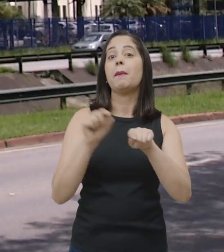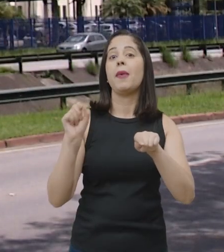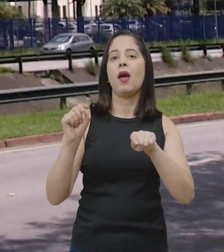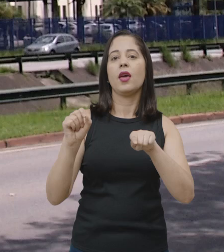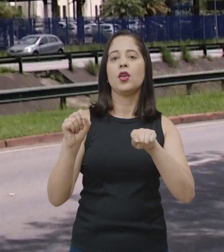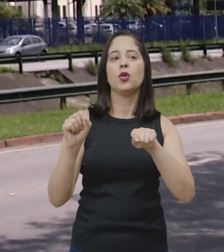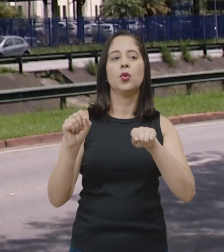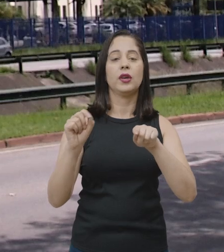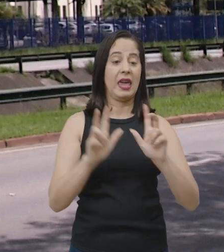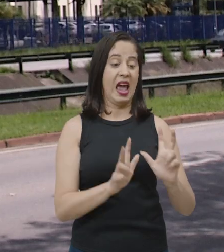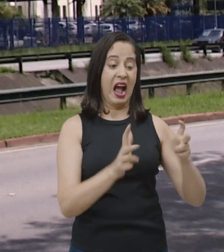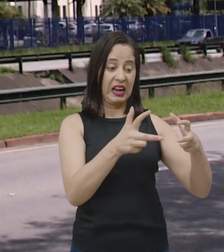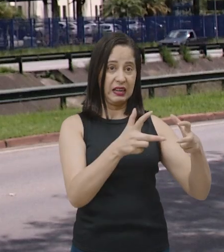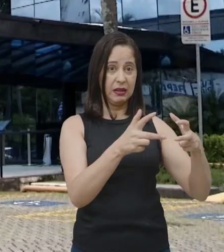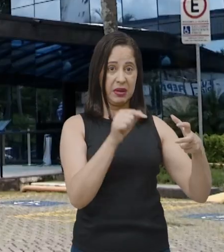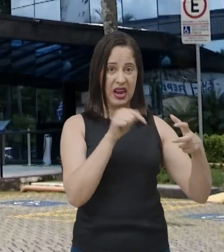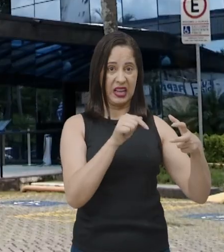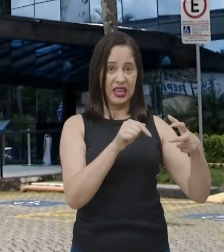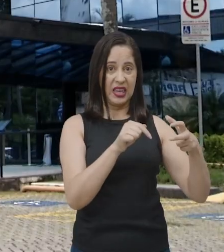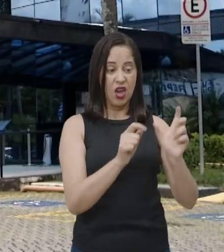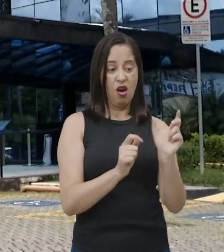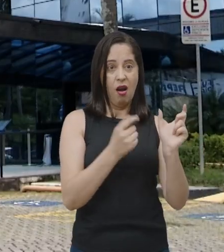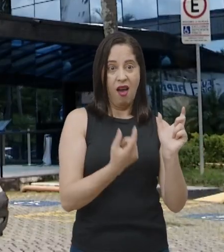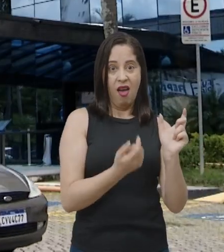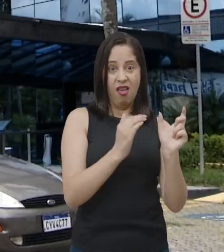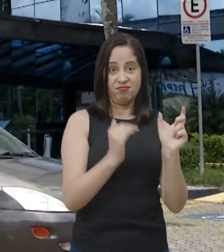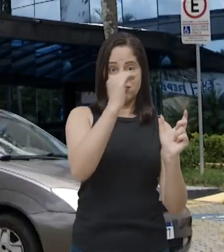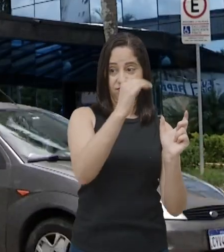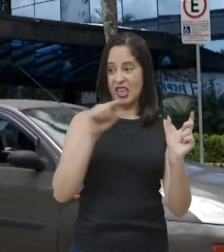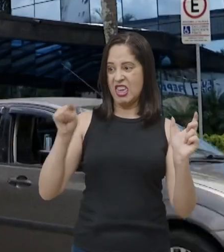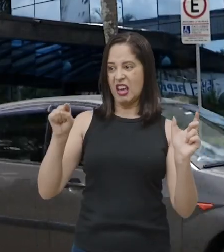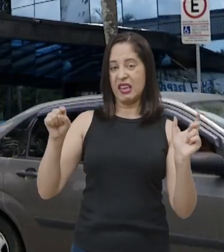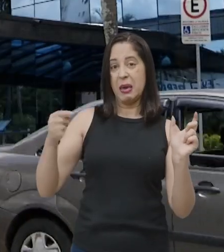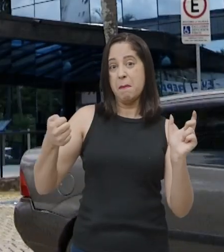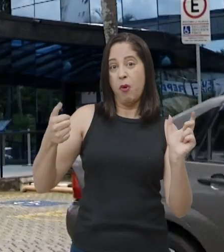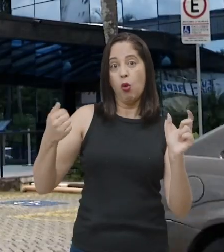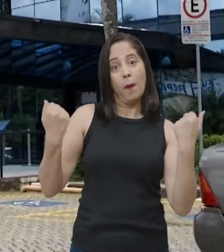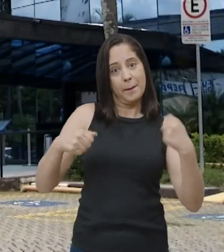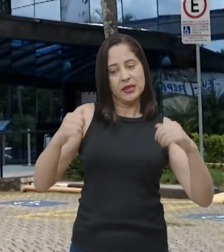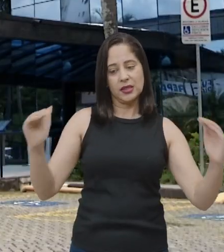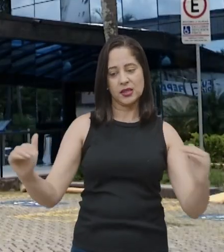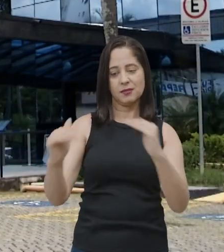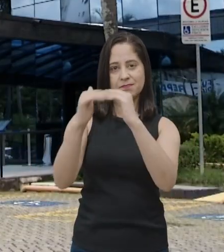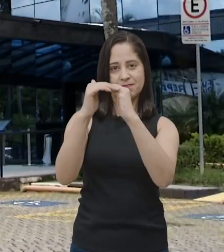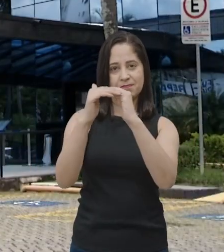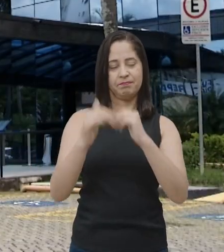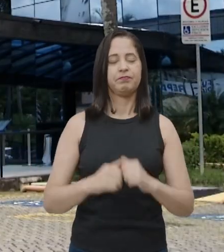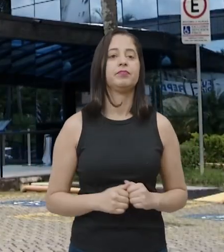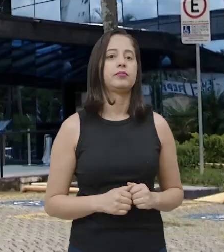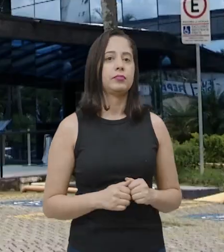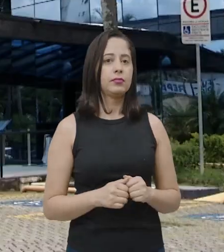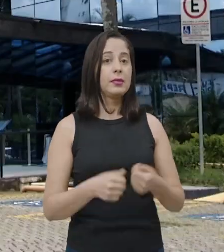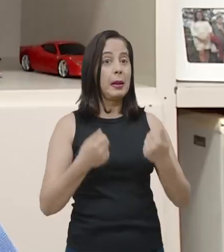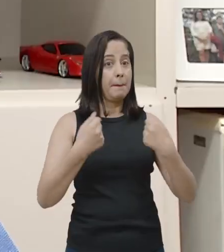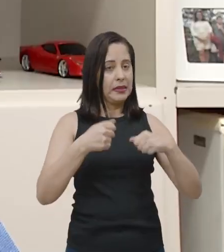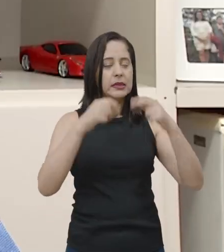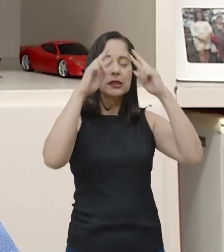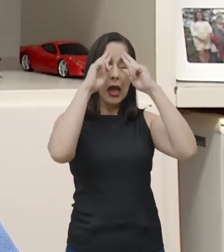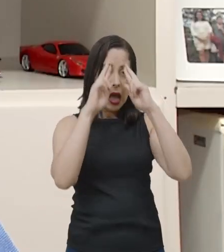equidade de benefícios entre os poderes, uma vez que os servidores da Câmara já recebem R$ 40 de ticket